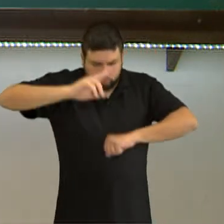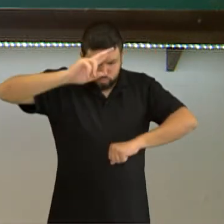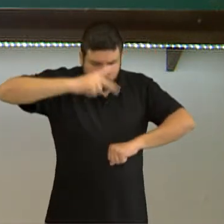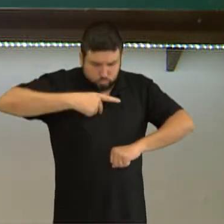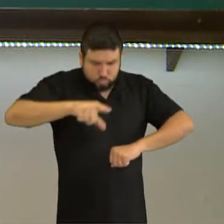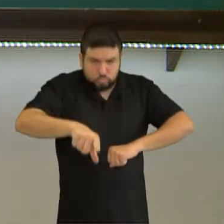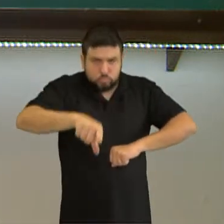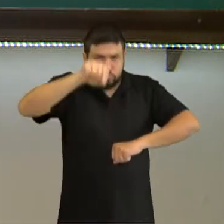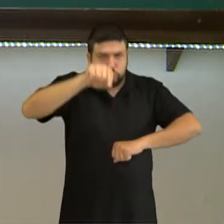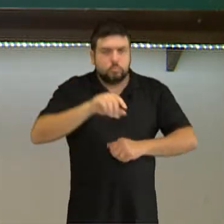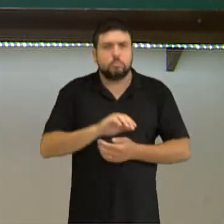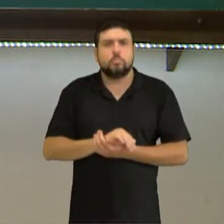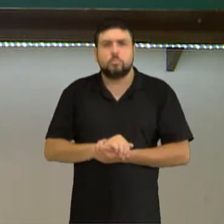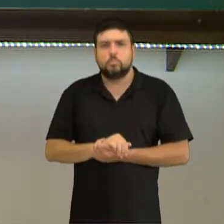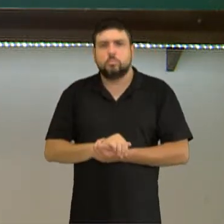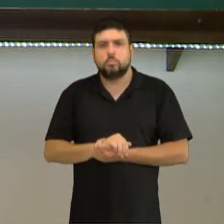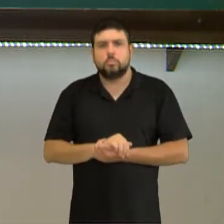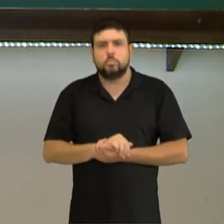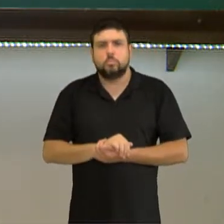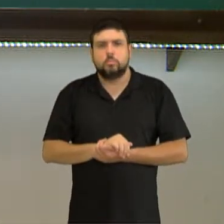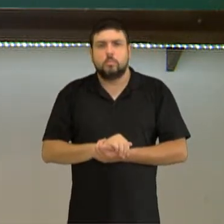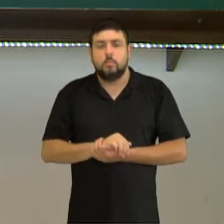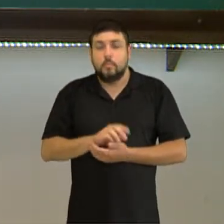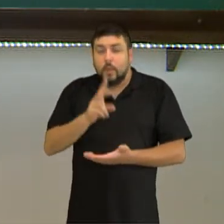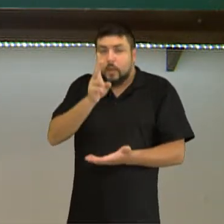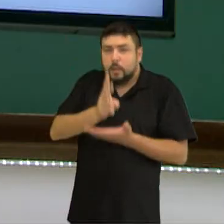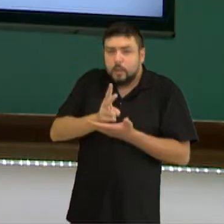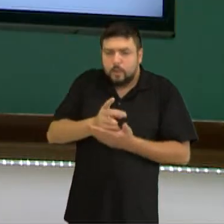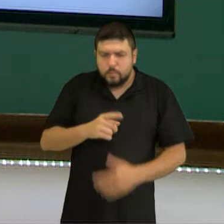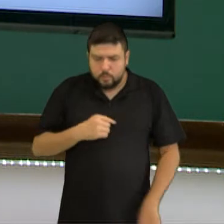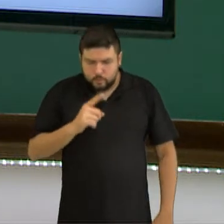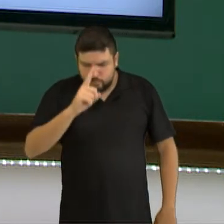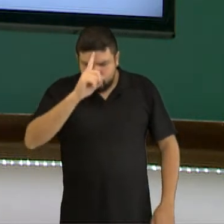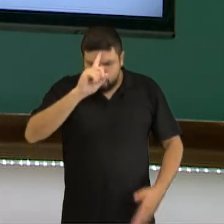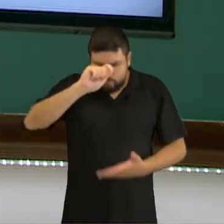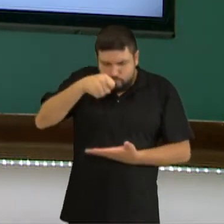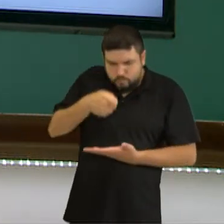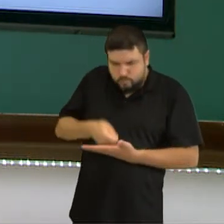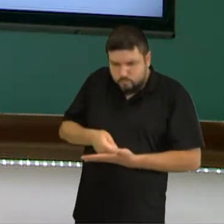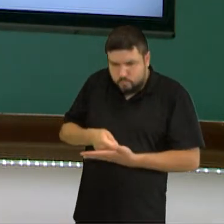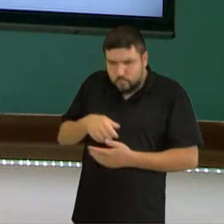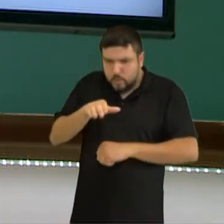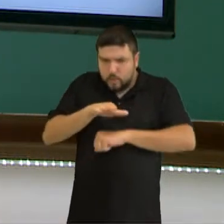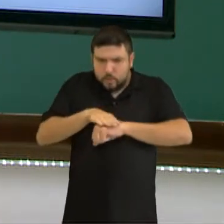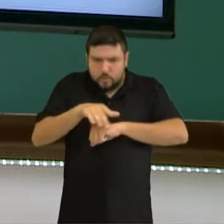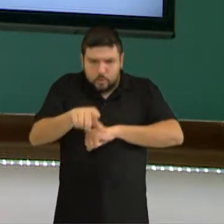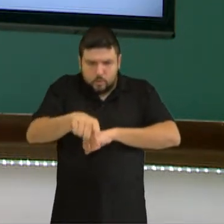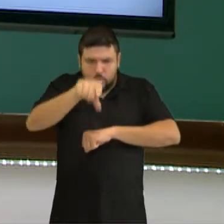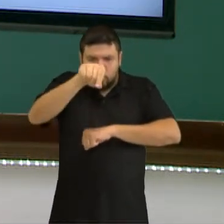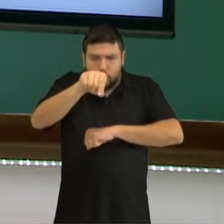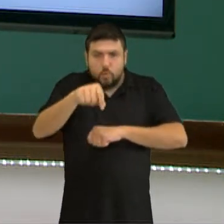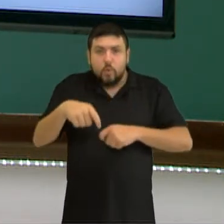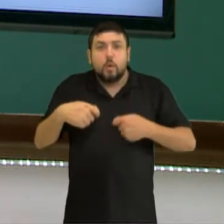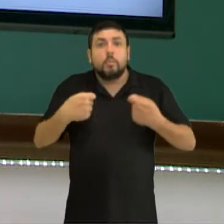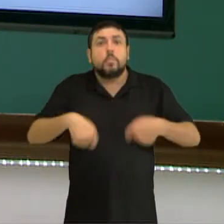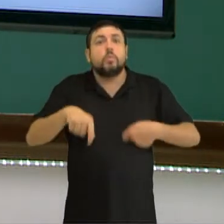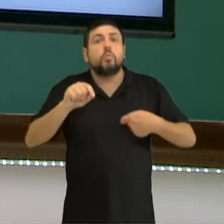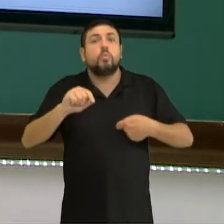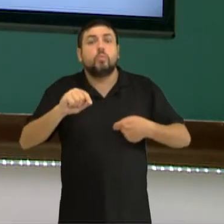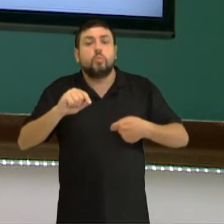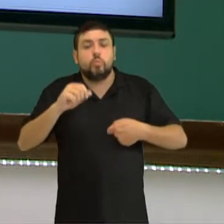envolve. Toda vez que isso ocorre, nós estamos diante de uma decisão que precisa de um julgamento